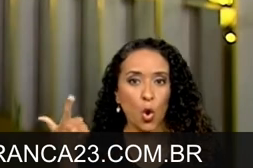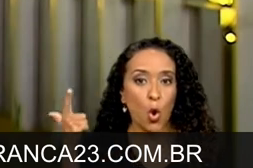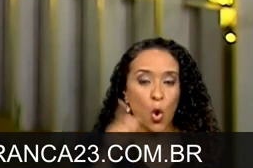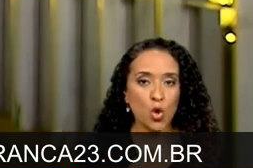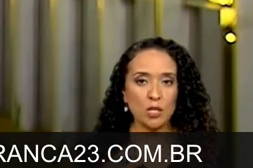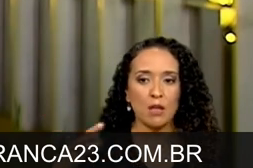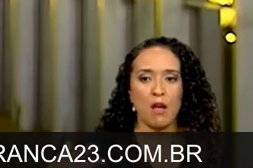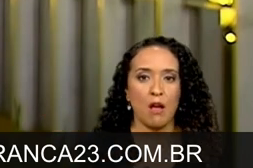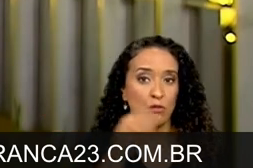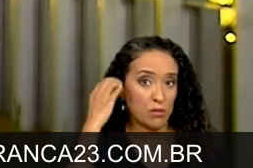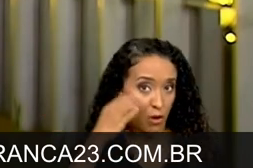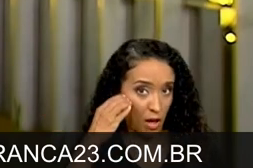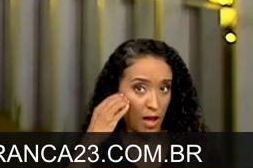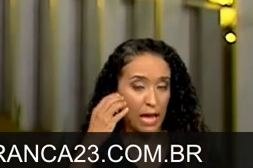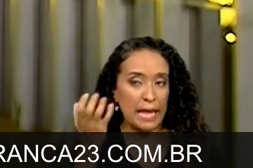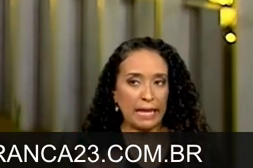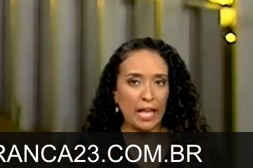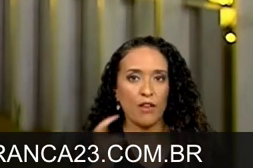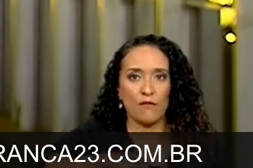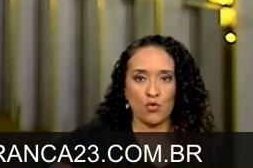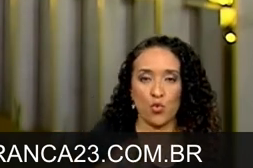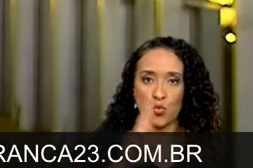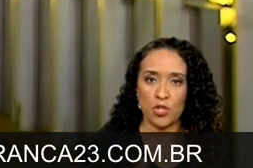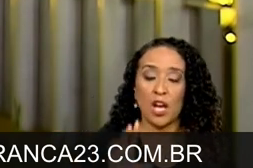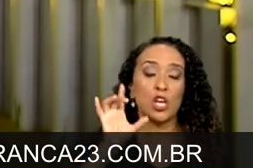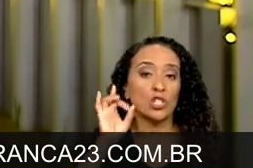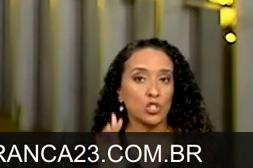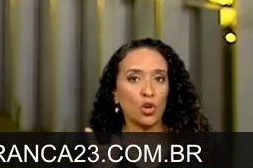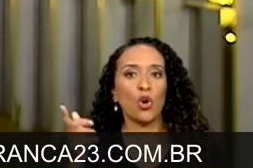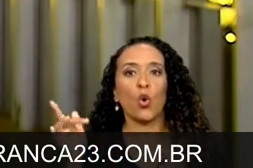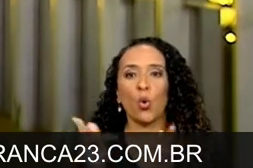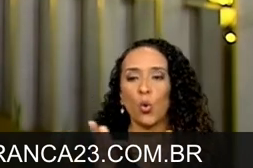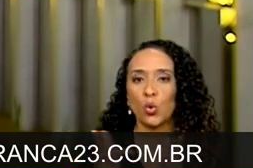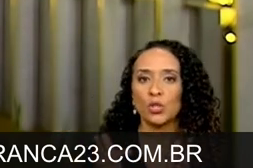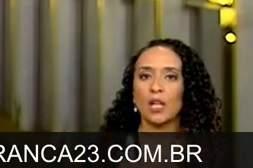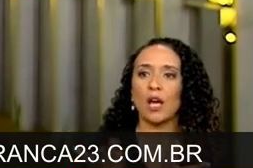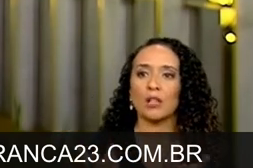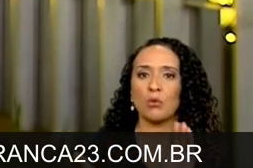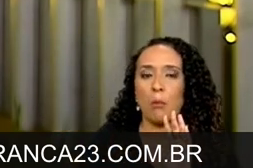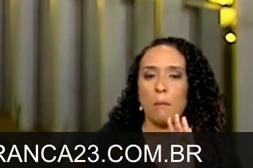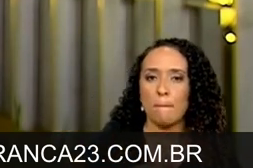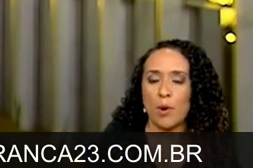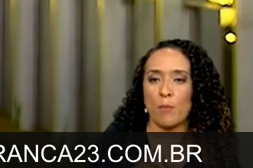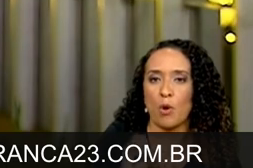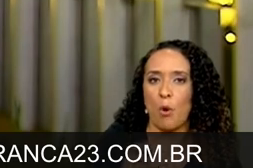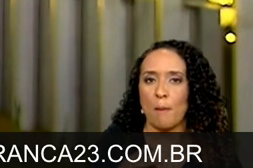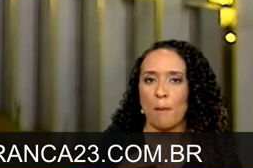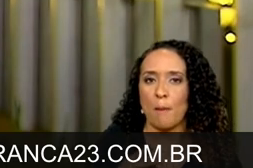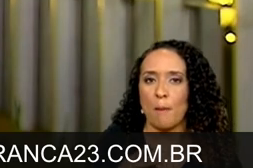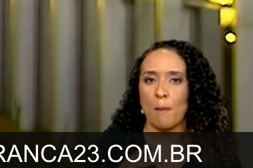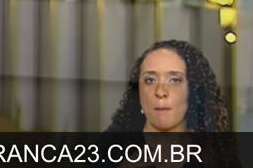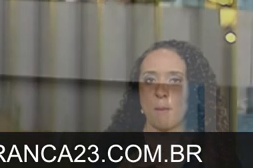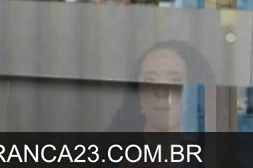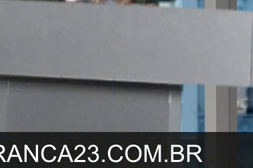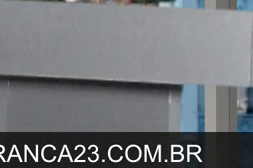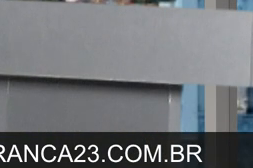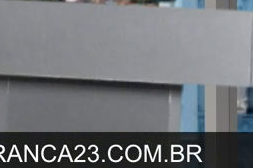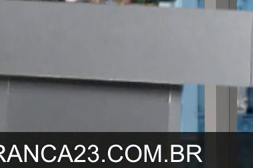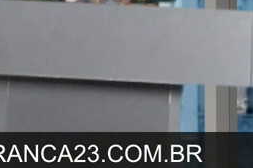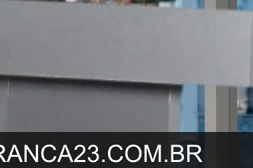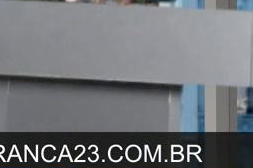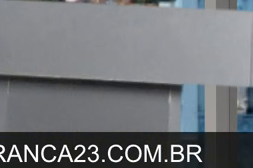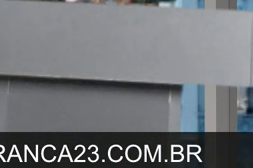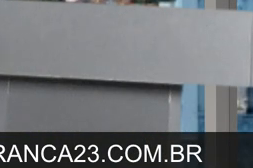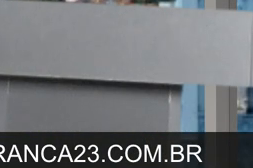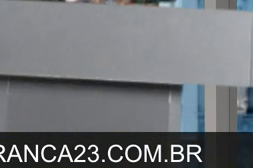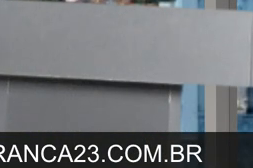seu celular e queira voltar a utilizá-lo, só entrando em contato aí com a sua operadora e com o seu banco. Então tem que